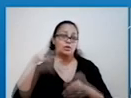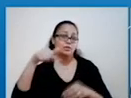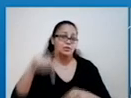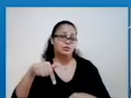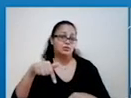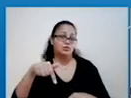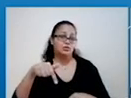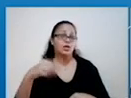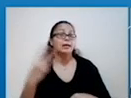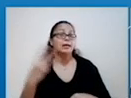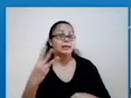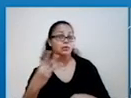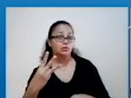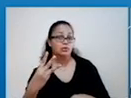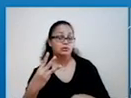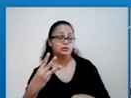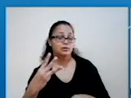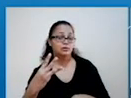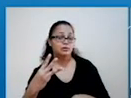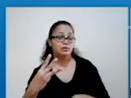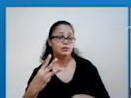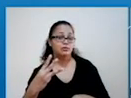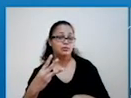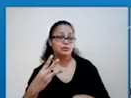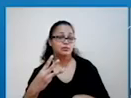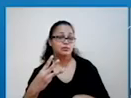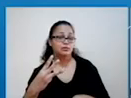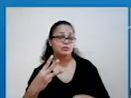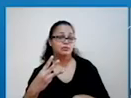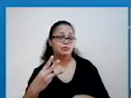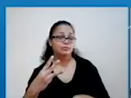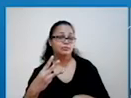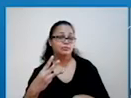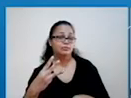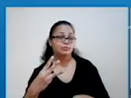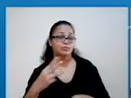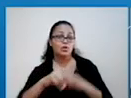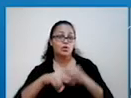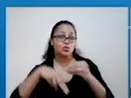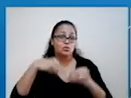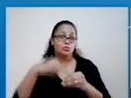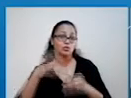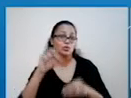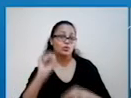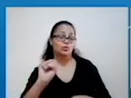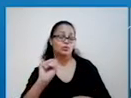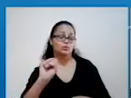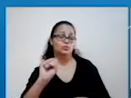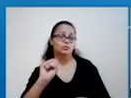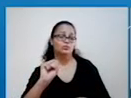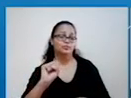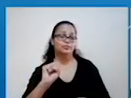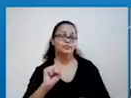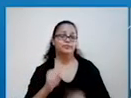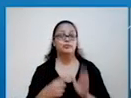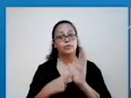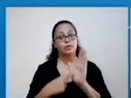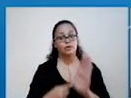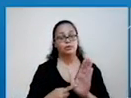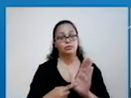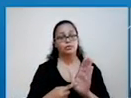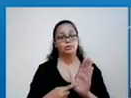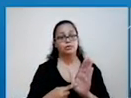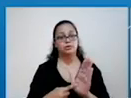7. E no terceiro isótopo, do carbono 14, o número de nêutrons é 8, demonstrando que eles